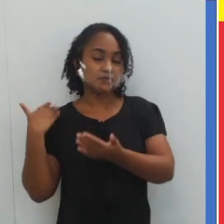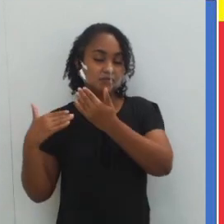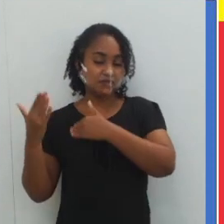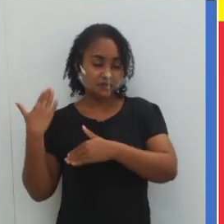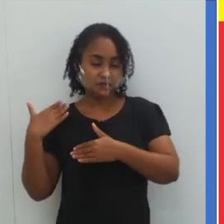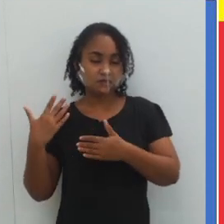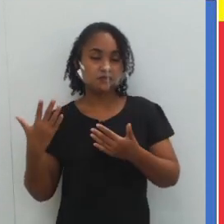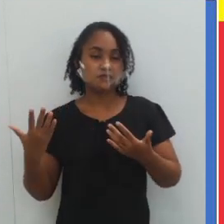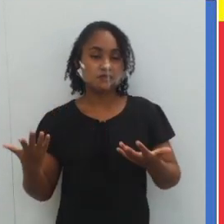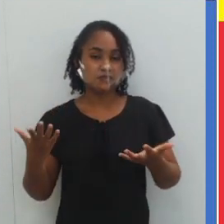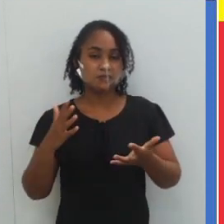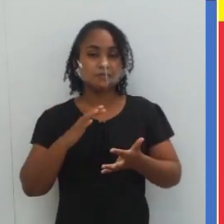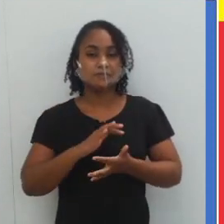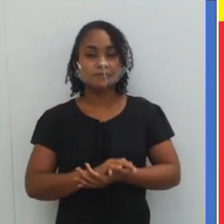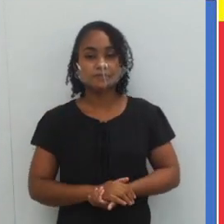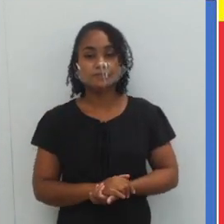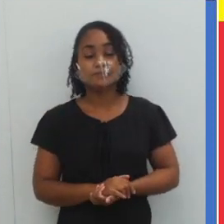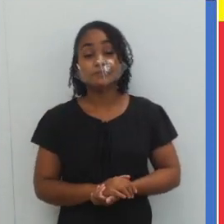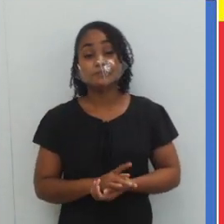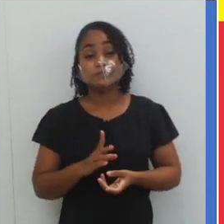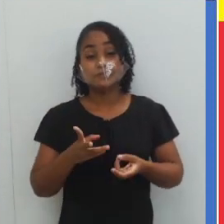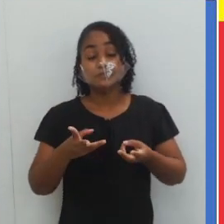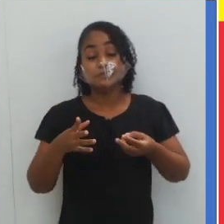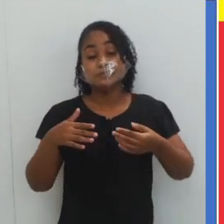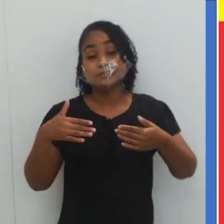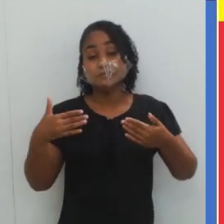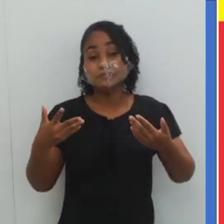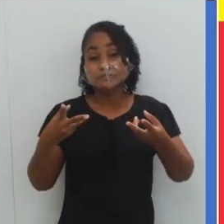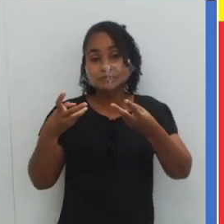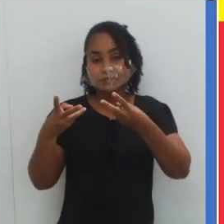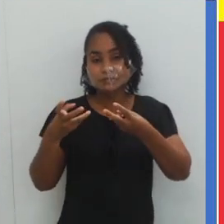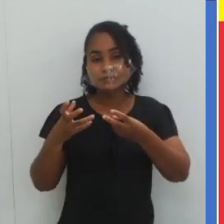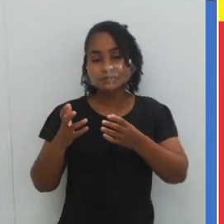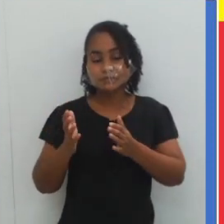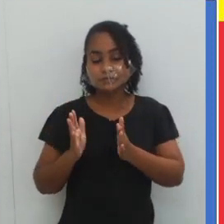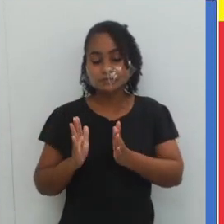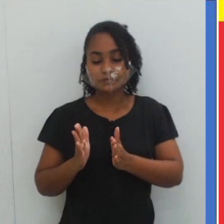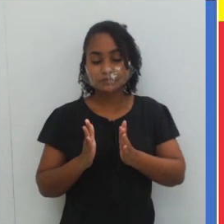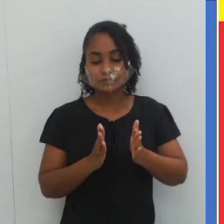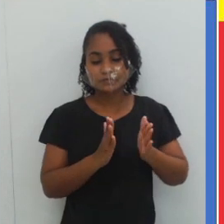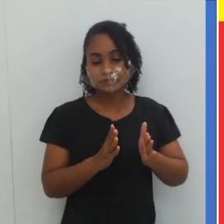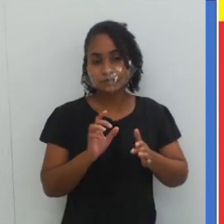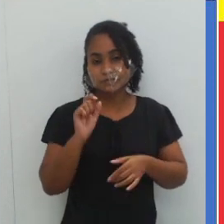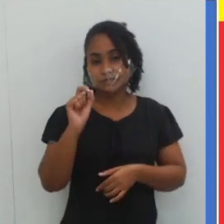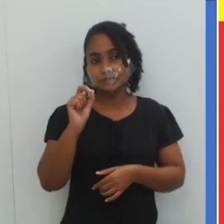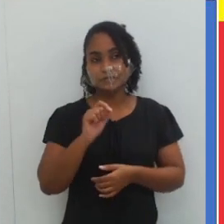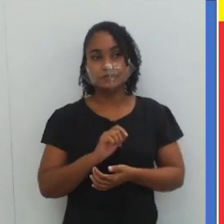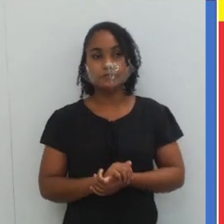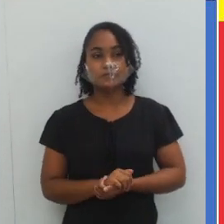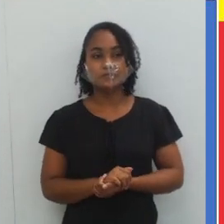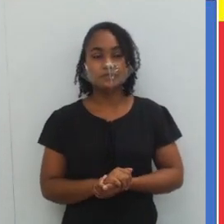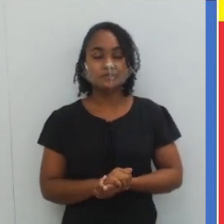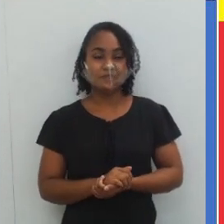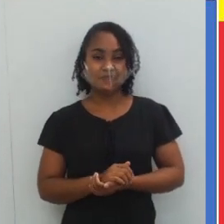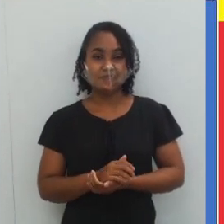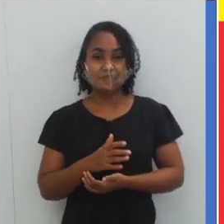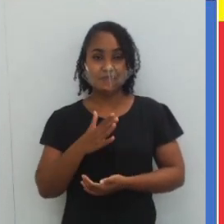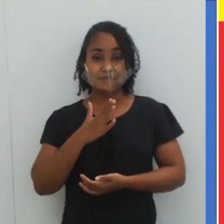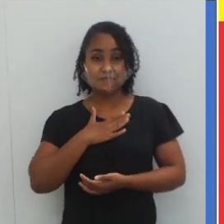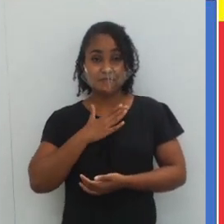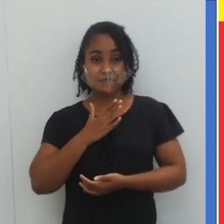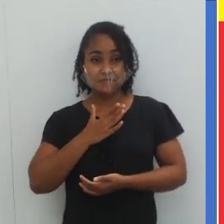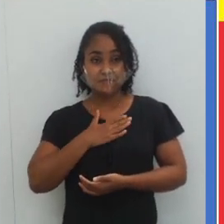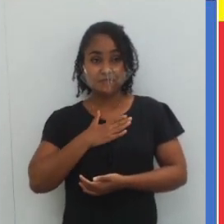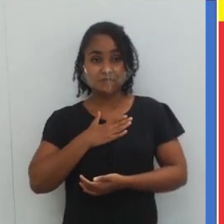também envolve o past continuous. Então, observando aí, seguindo a sentença, a gente tem, ó, I